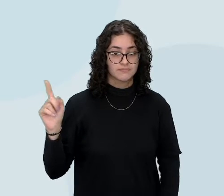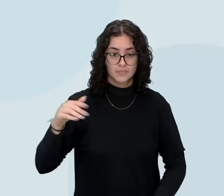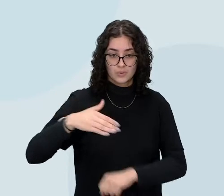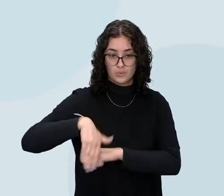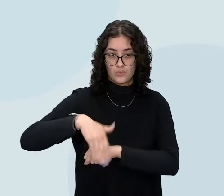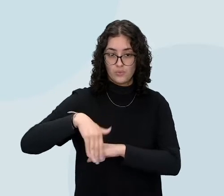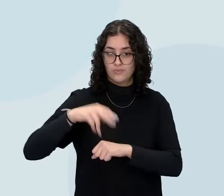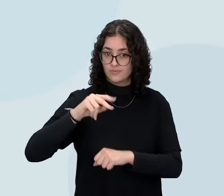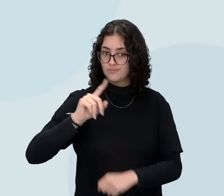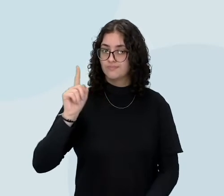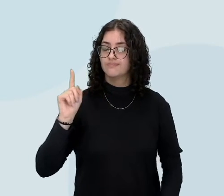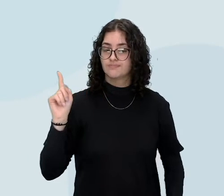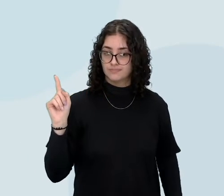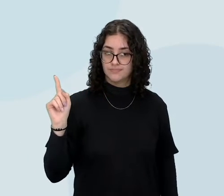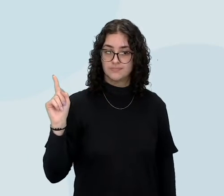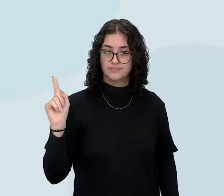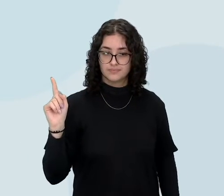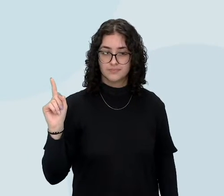159.